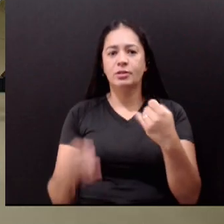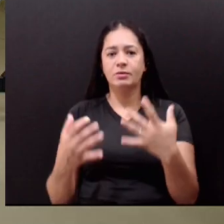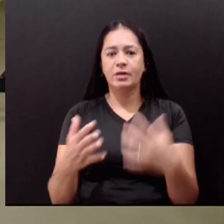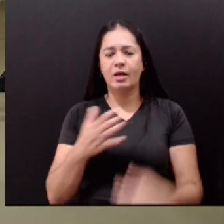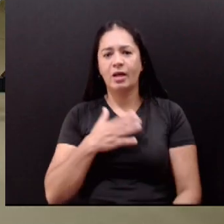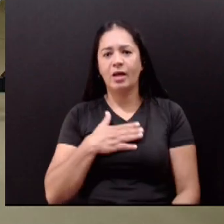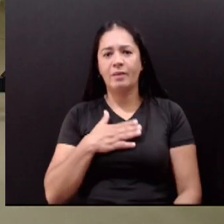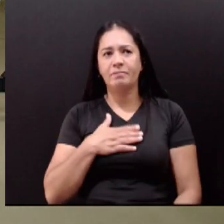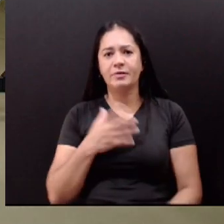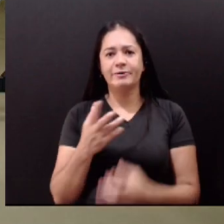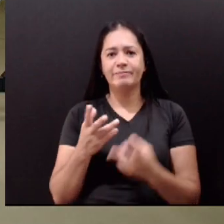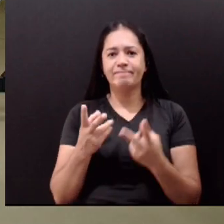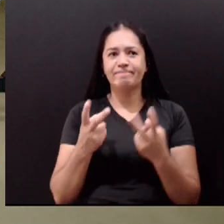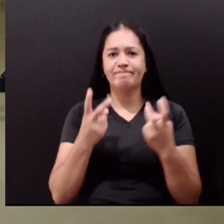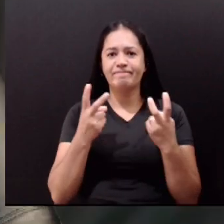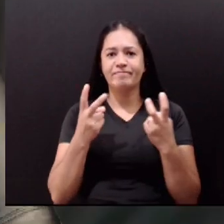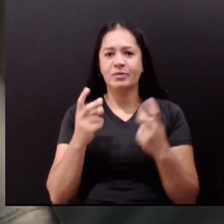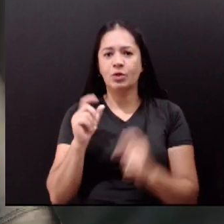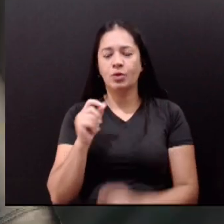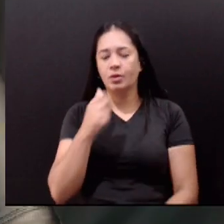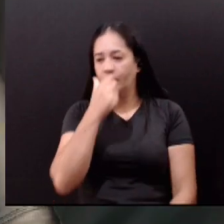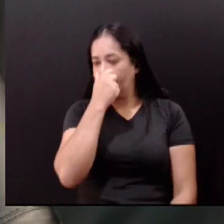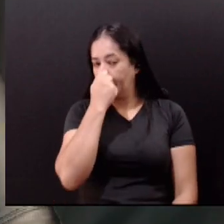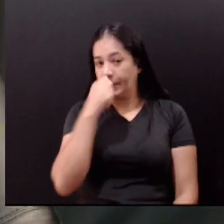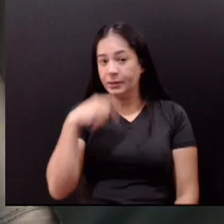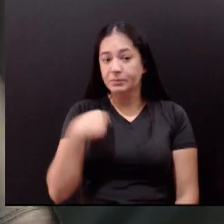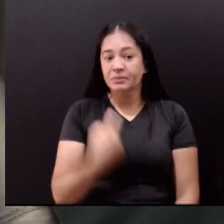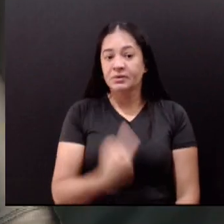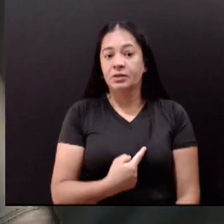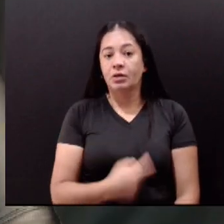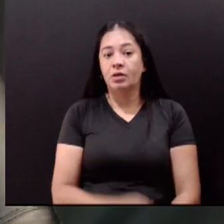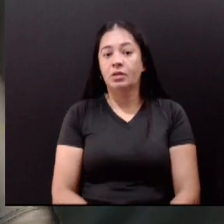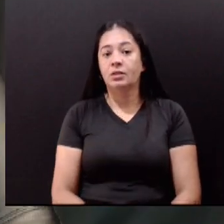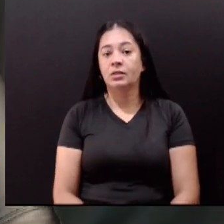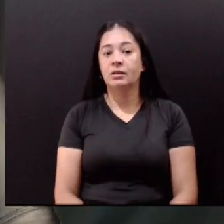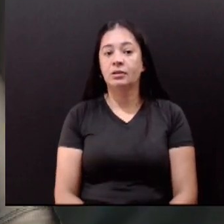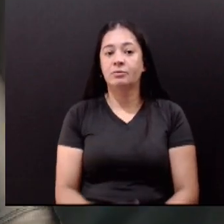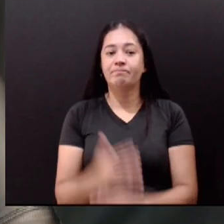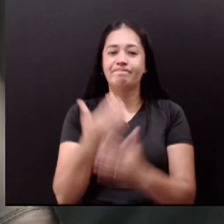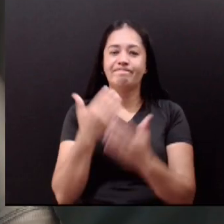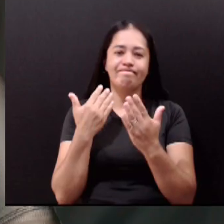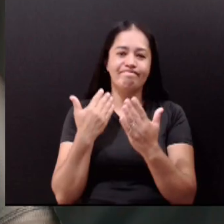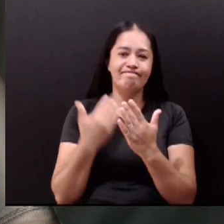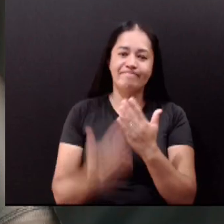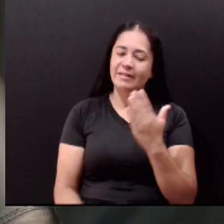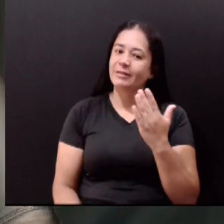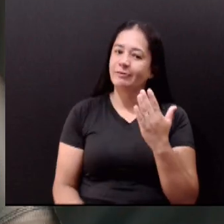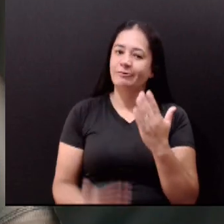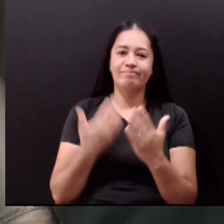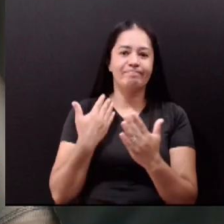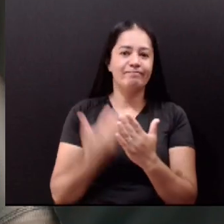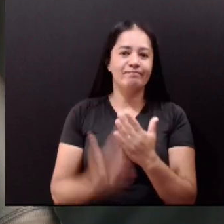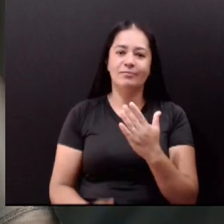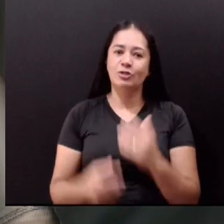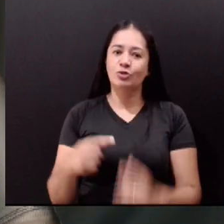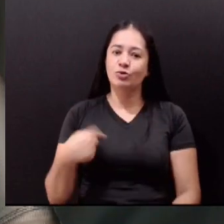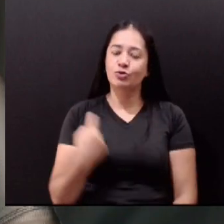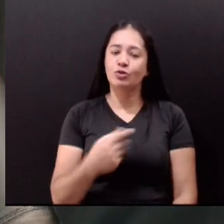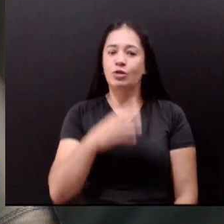de que nós estamos perdendo, né, nós estamos perdendo os nossos adolescentes.